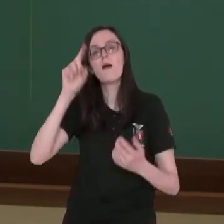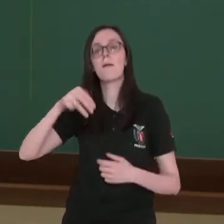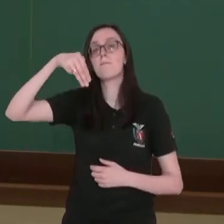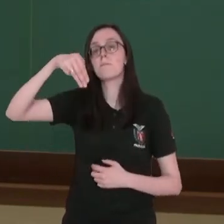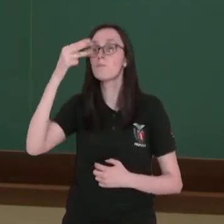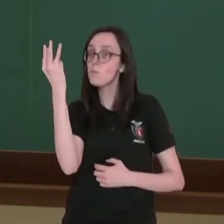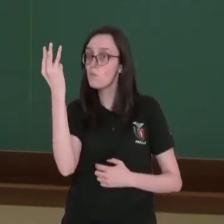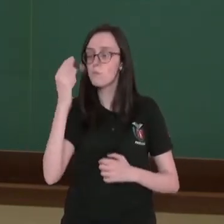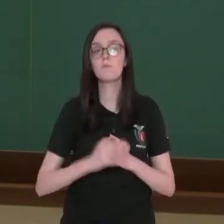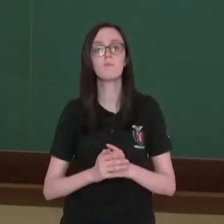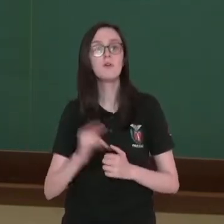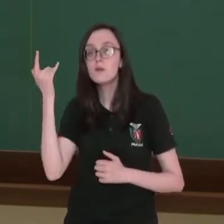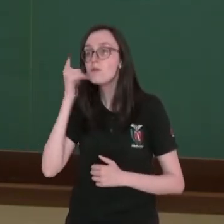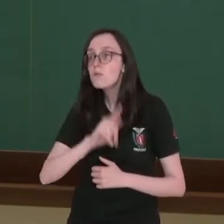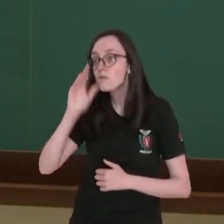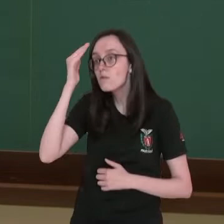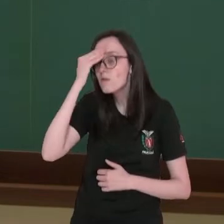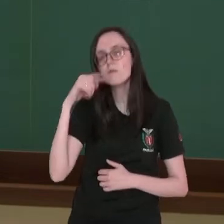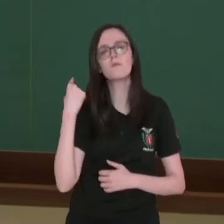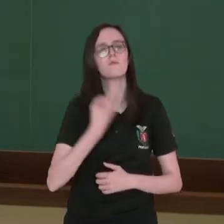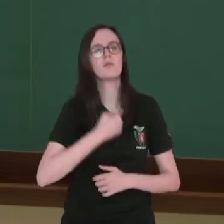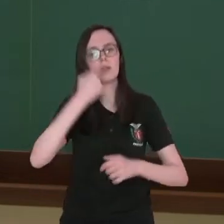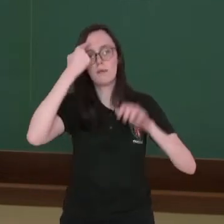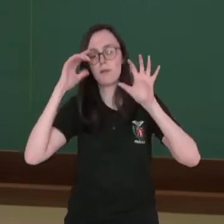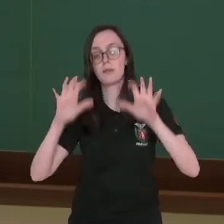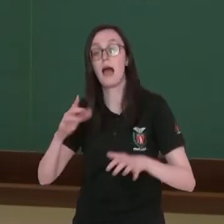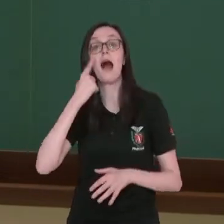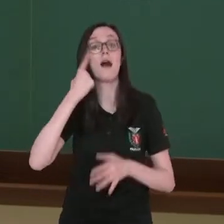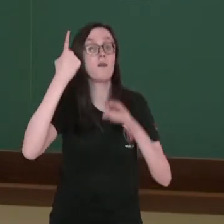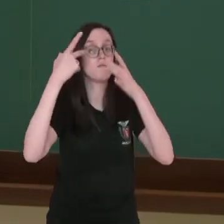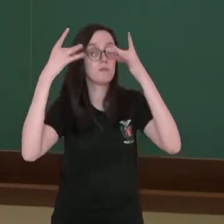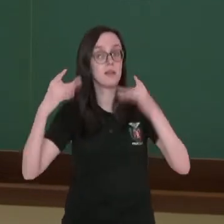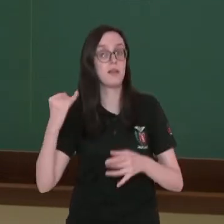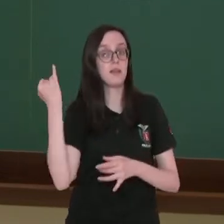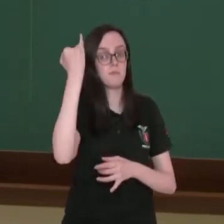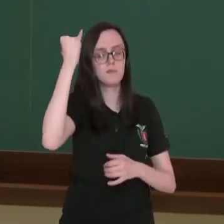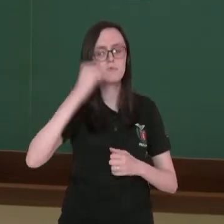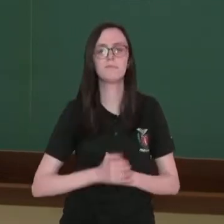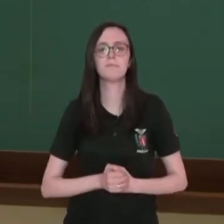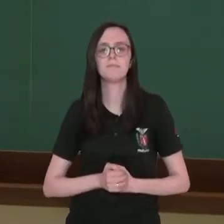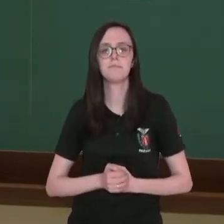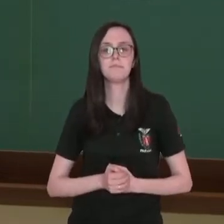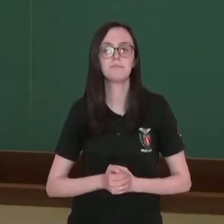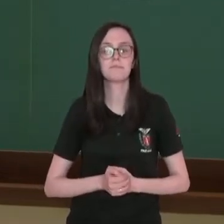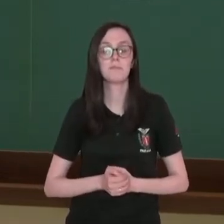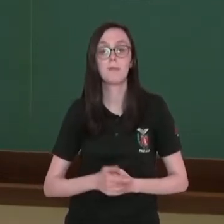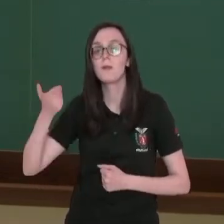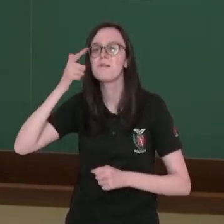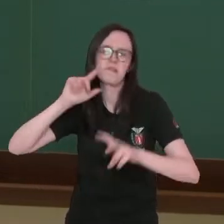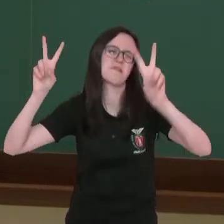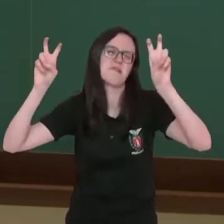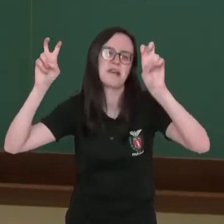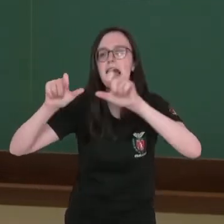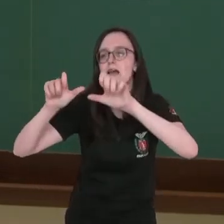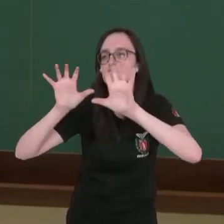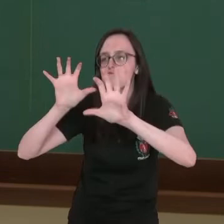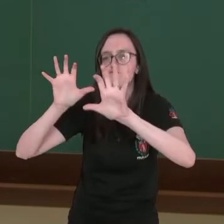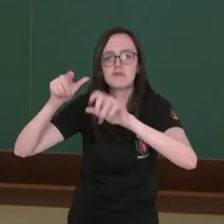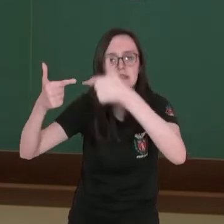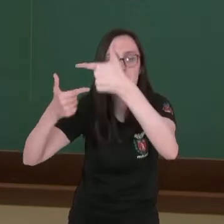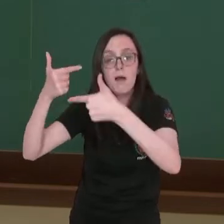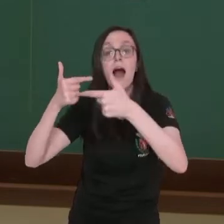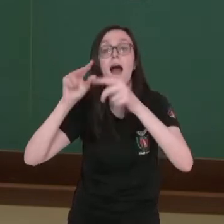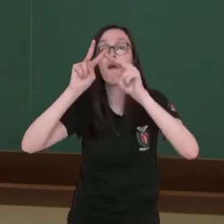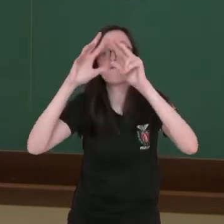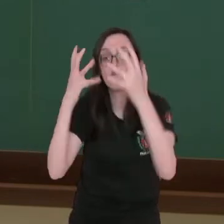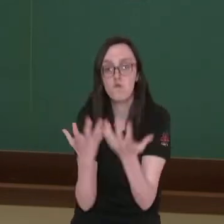você pegou isso, galera, vamos pensar o seguinte, ó, é um detalhe importante. Pessoal, para ter trabalho, o volume tem que